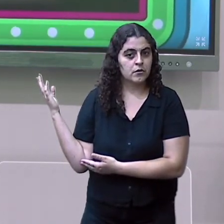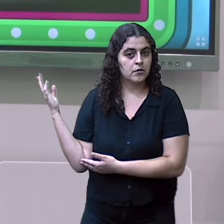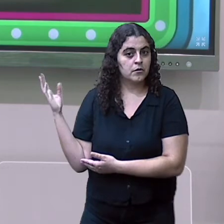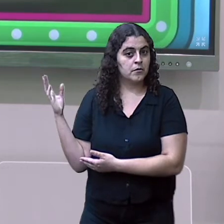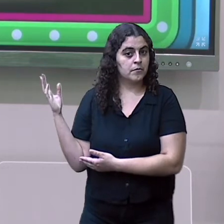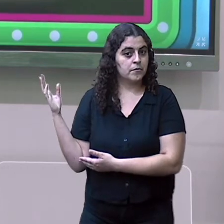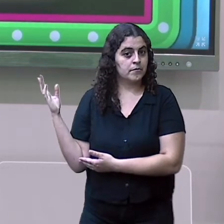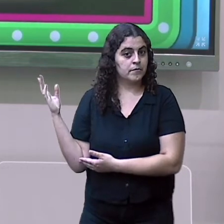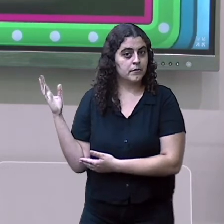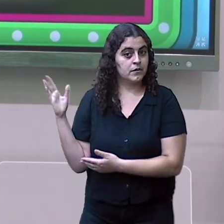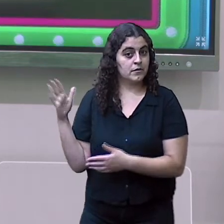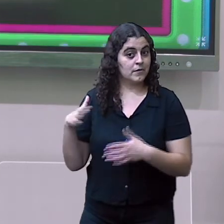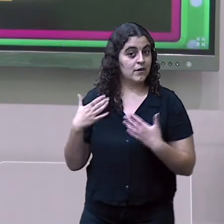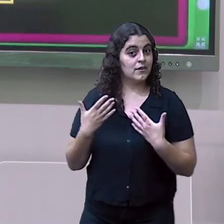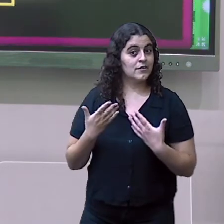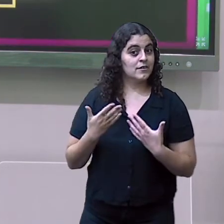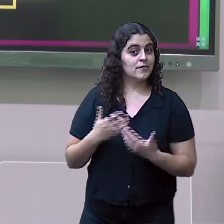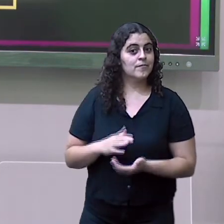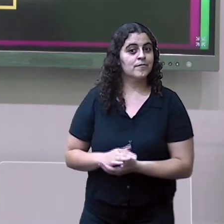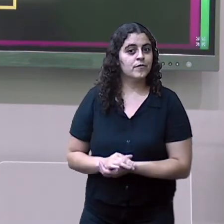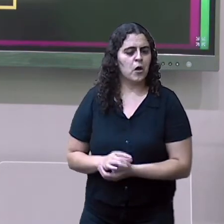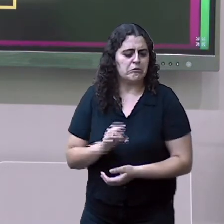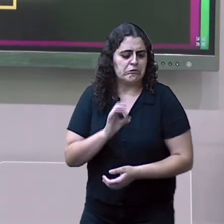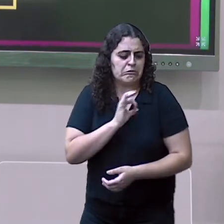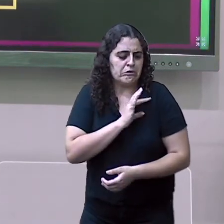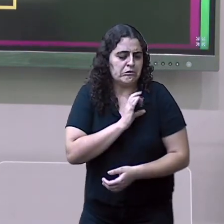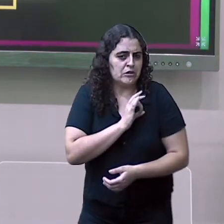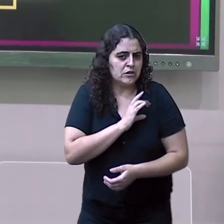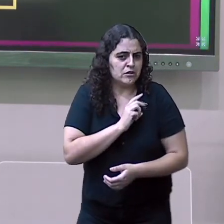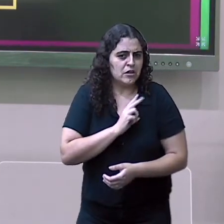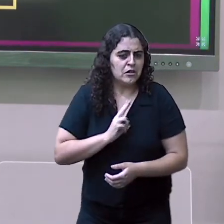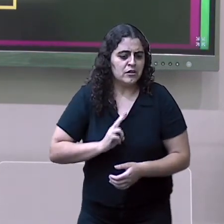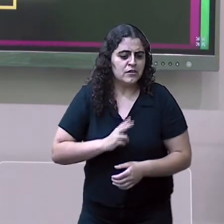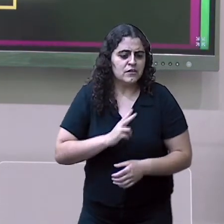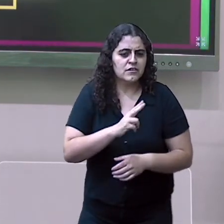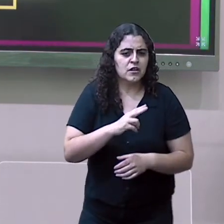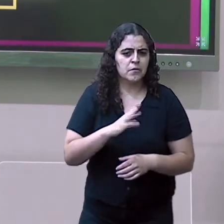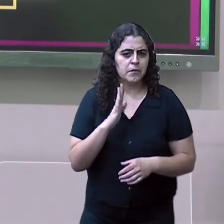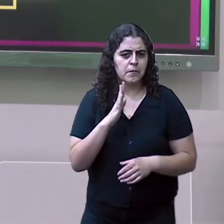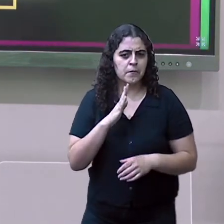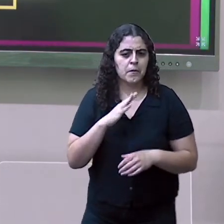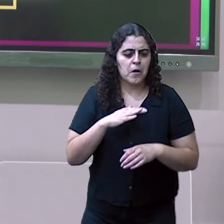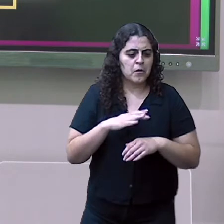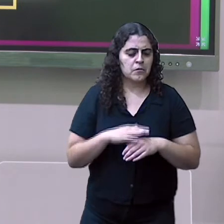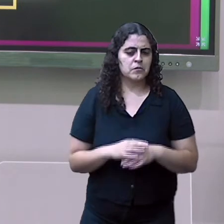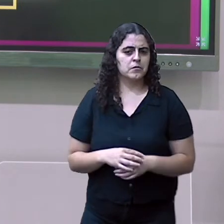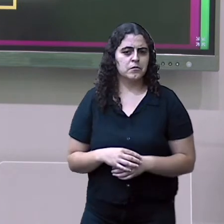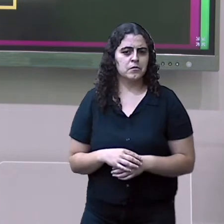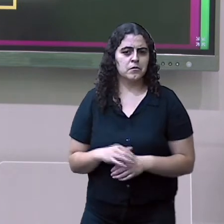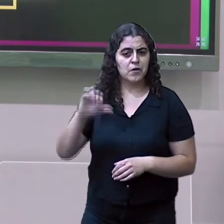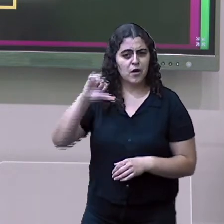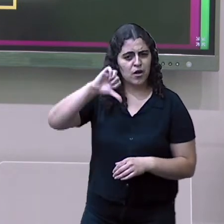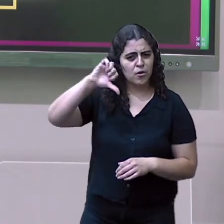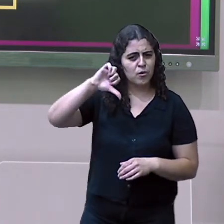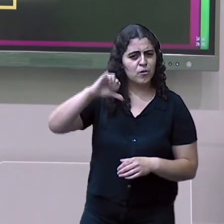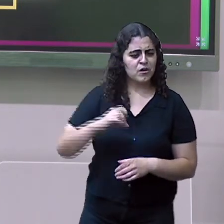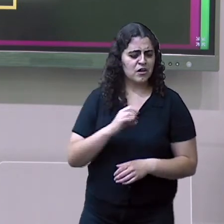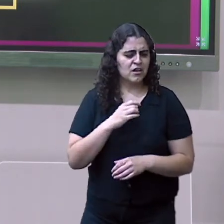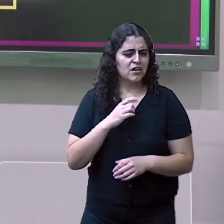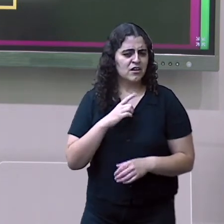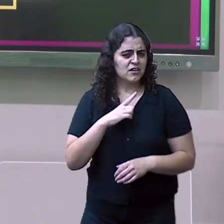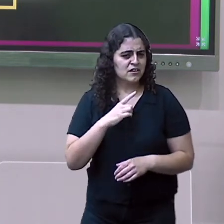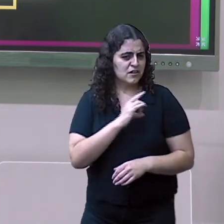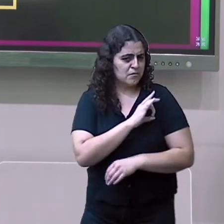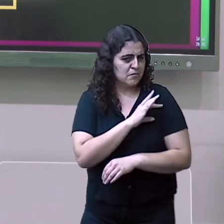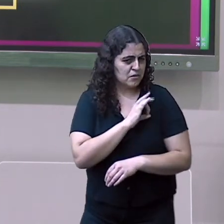Pergunta número 1. Preparem-se. O medo é sempre ruim? Acabamos de falar sobre isso. É ruim o tempo todo ter